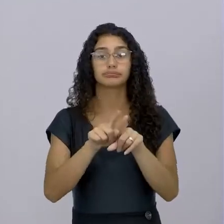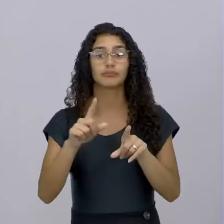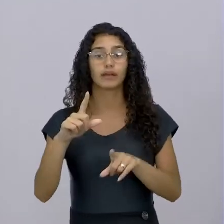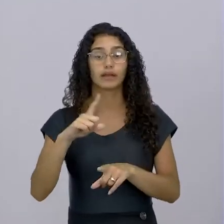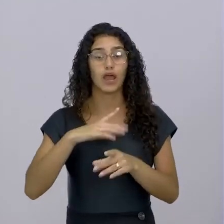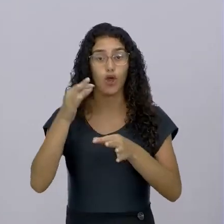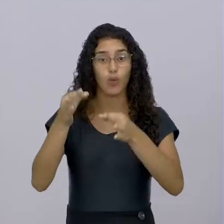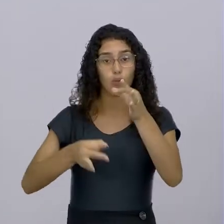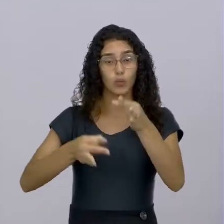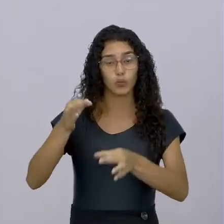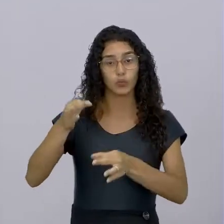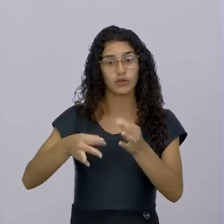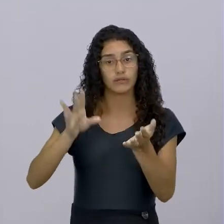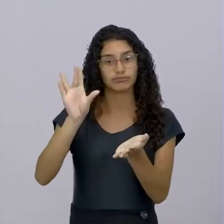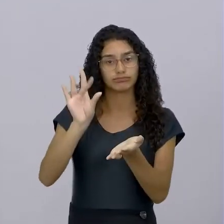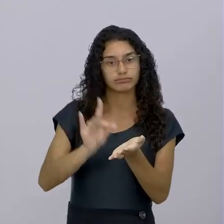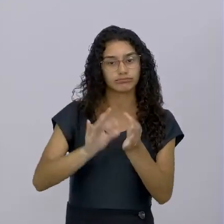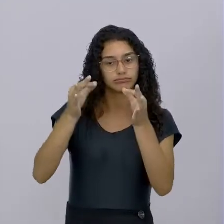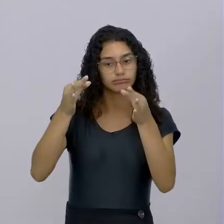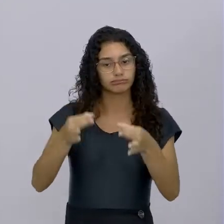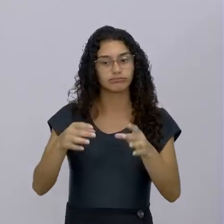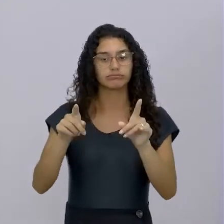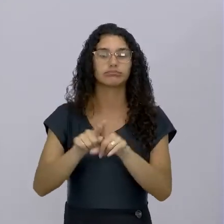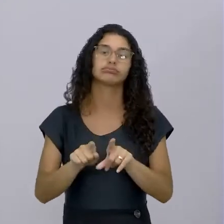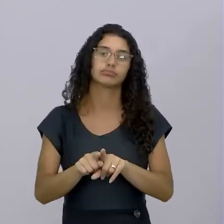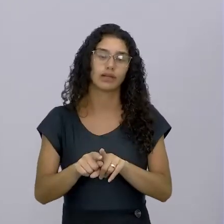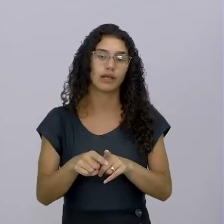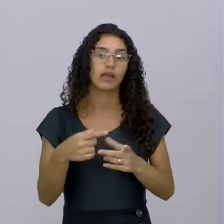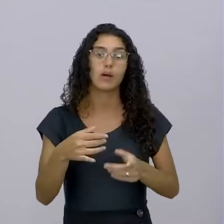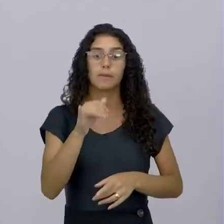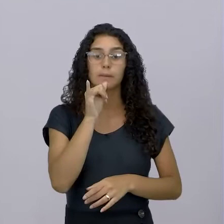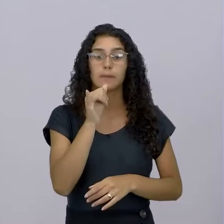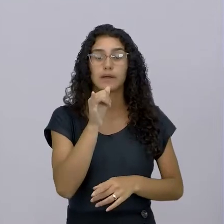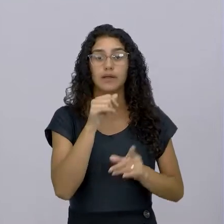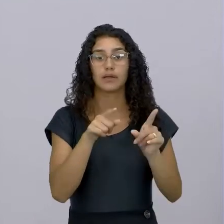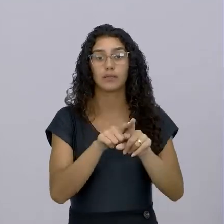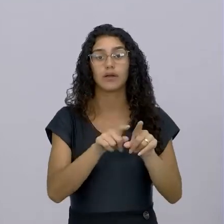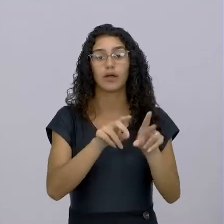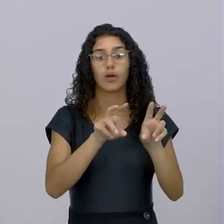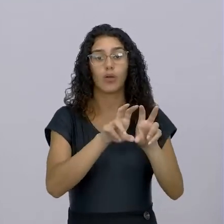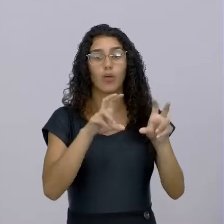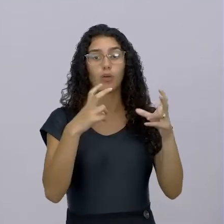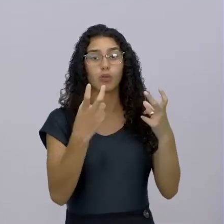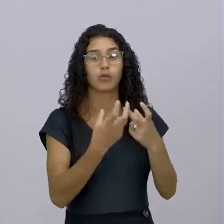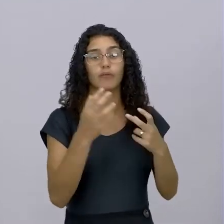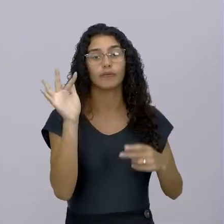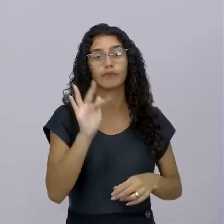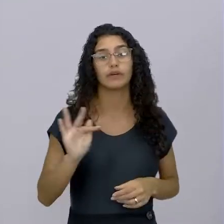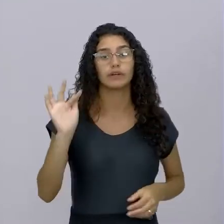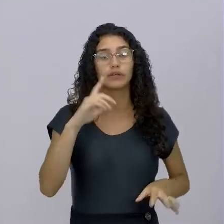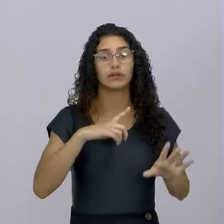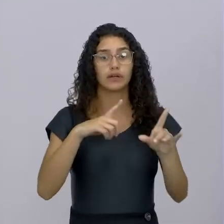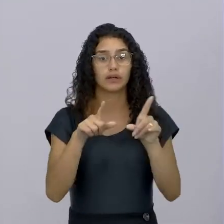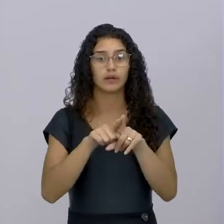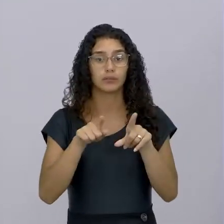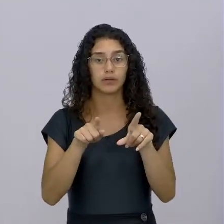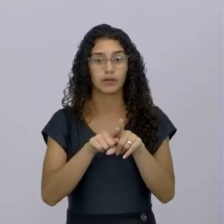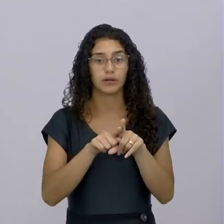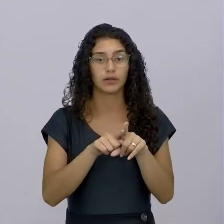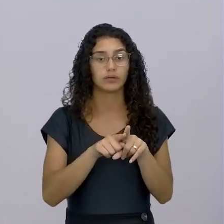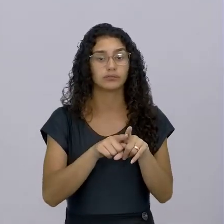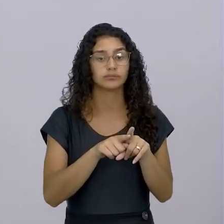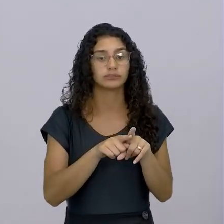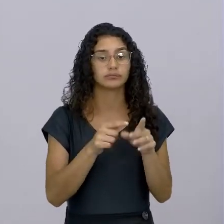haja justiça, portanto, né? Então é por isso que, por exemplo, nessa Constituição Federal existe também